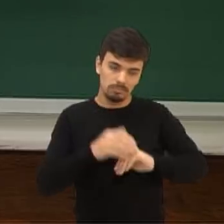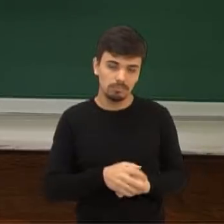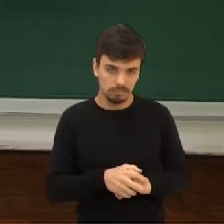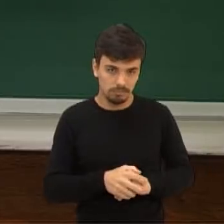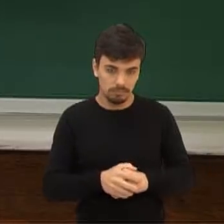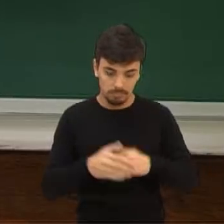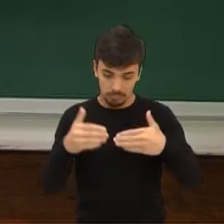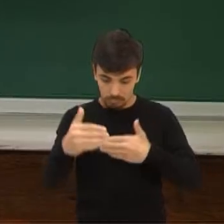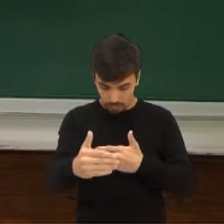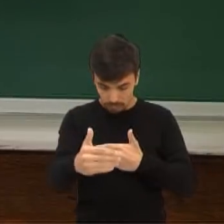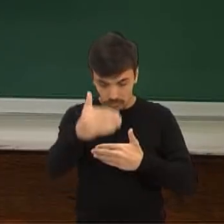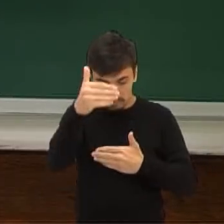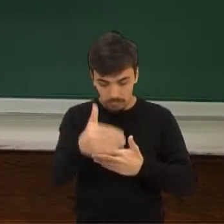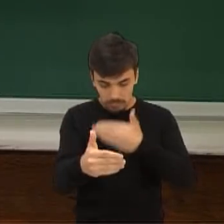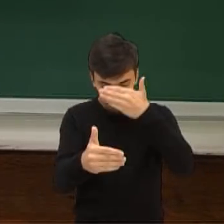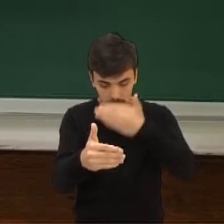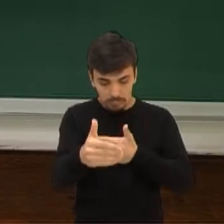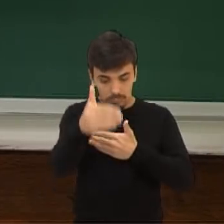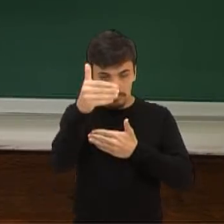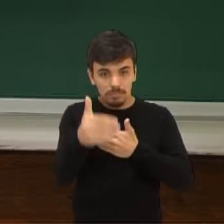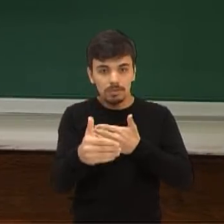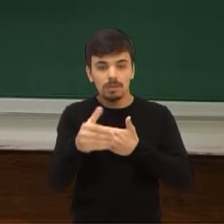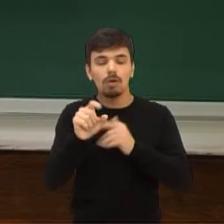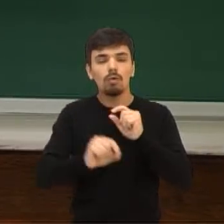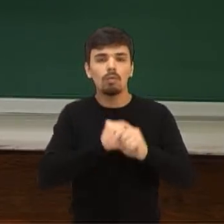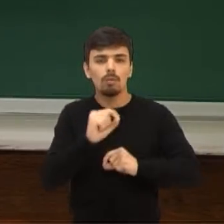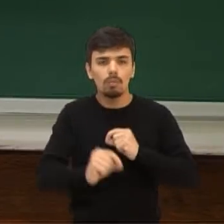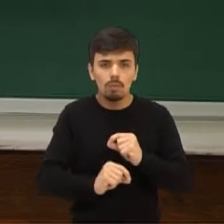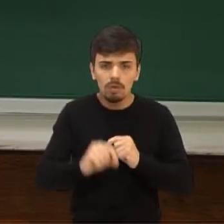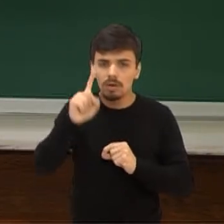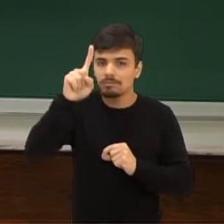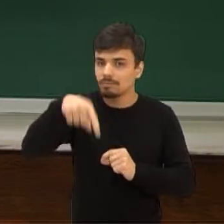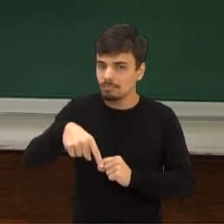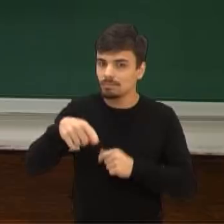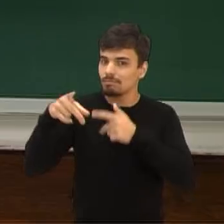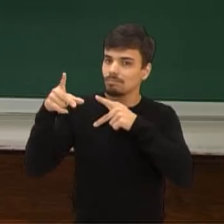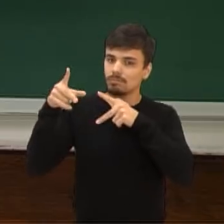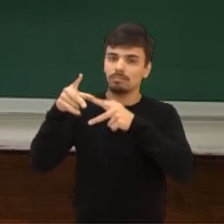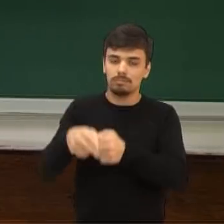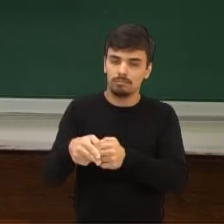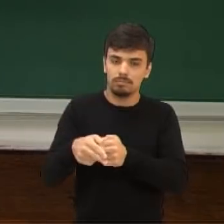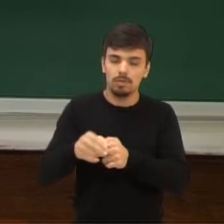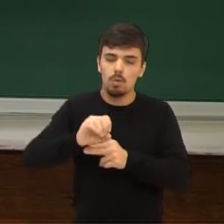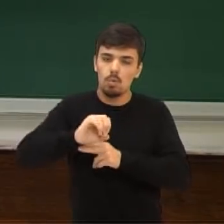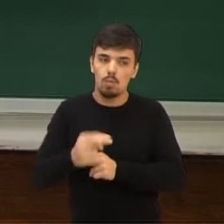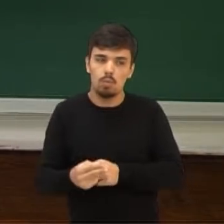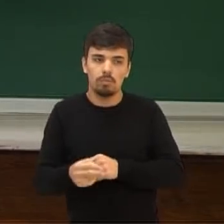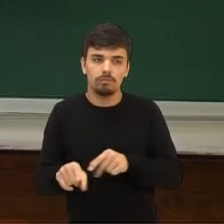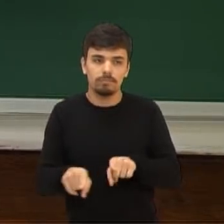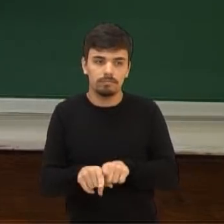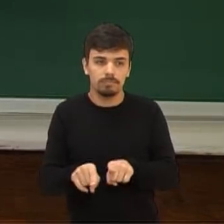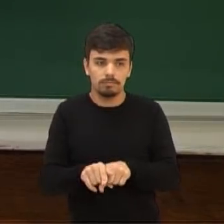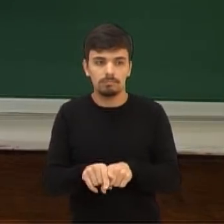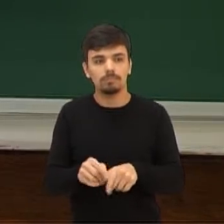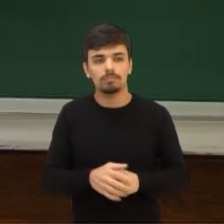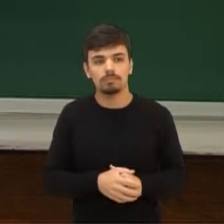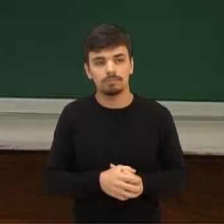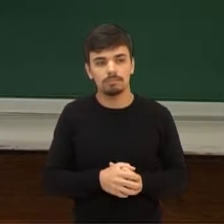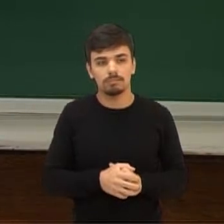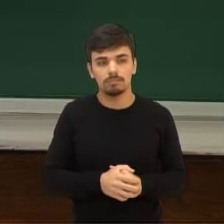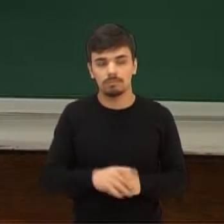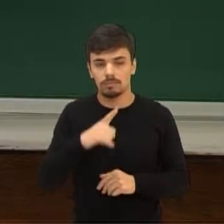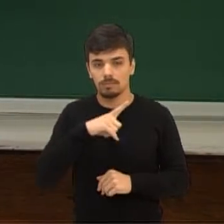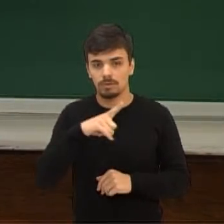Então, essas duas faces da frente e atrás, elas serão iguais. Ou seja, eu tenho